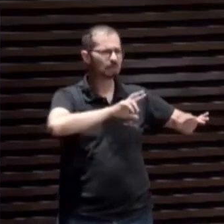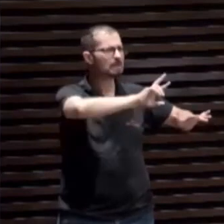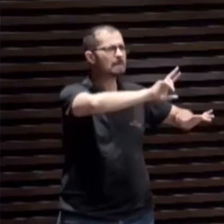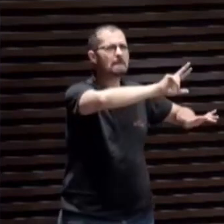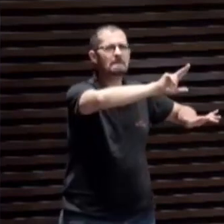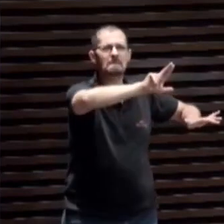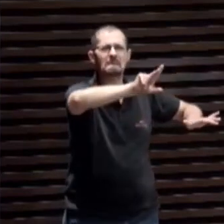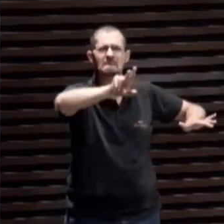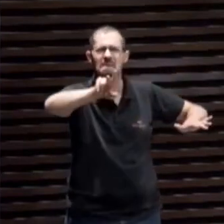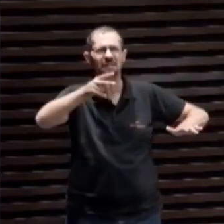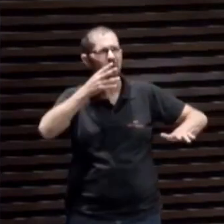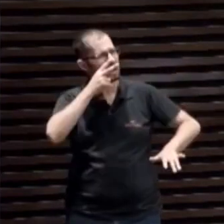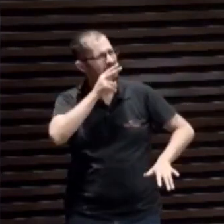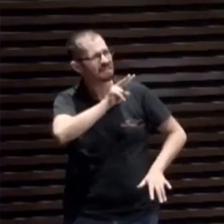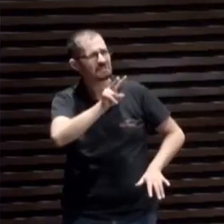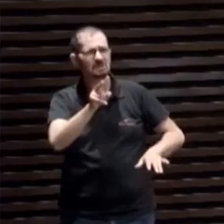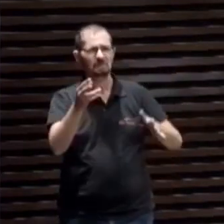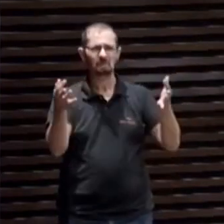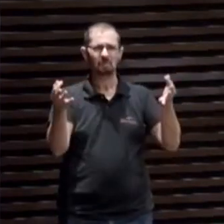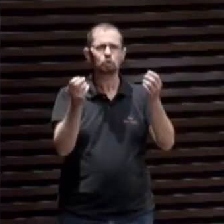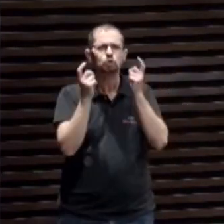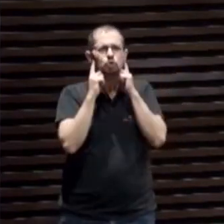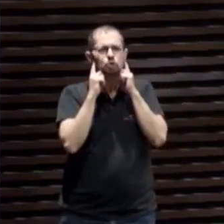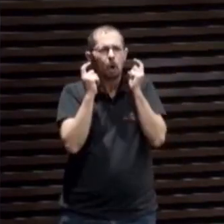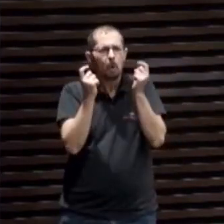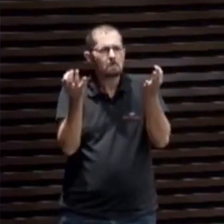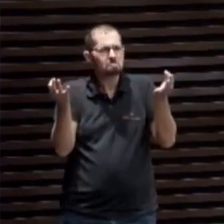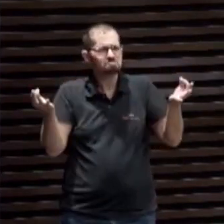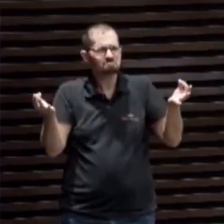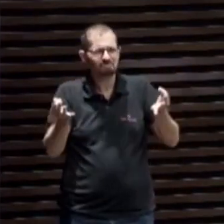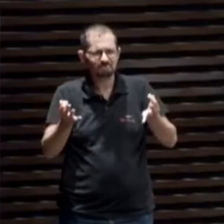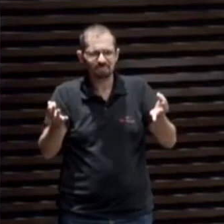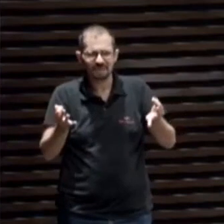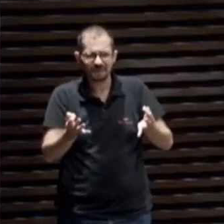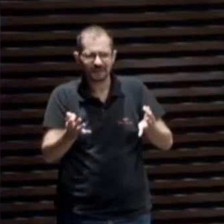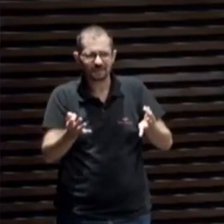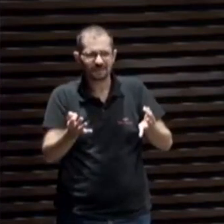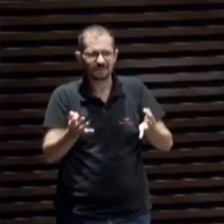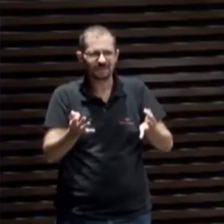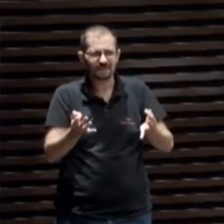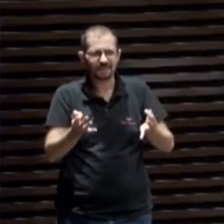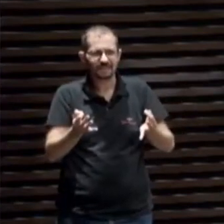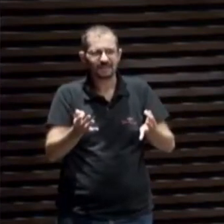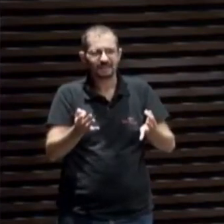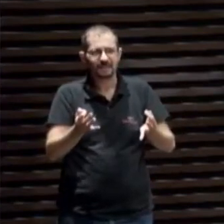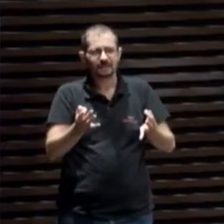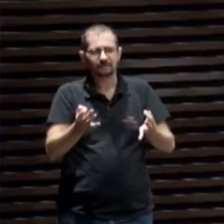assim afinados. E ela dizia para mim assim, vê se você